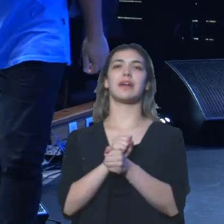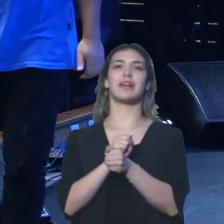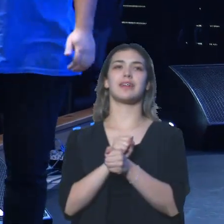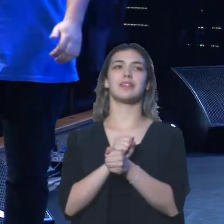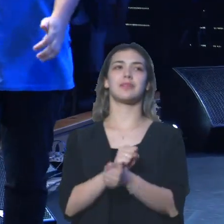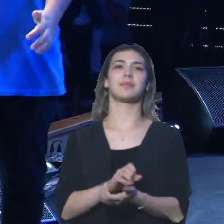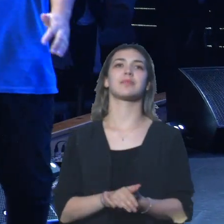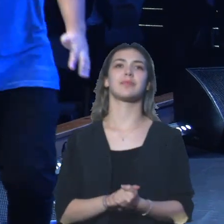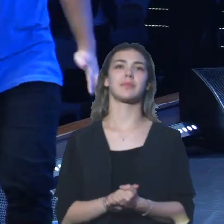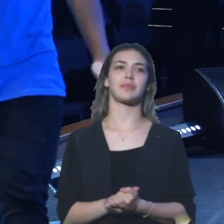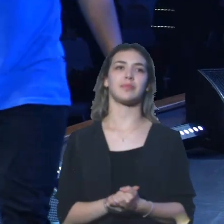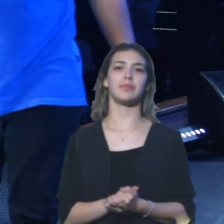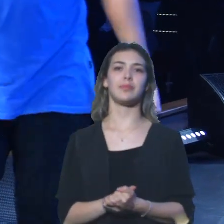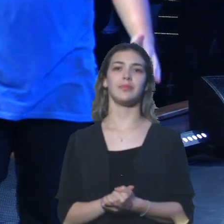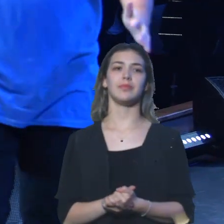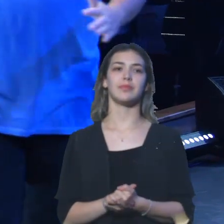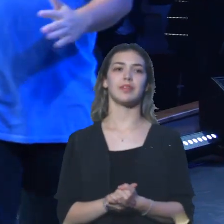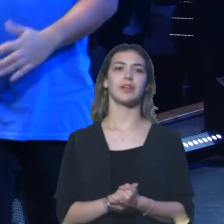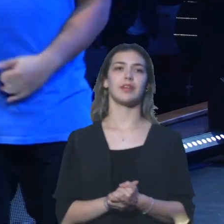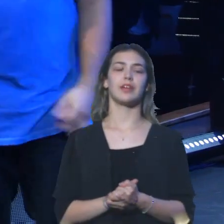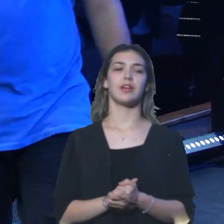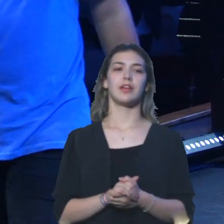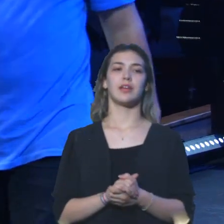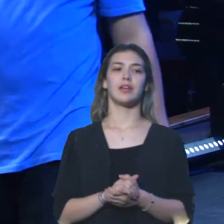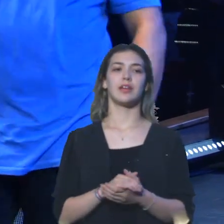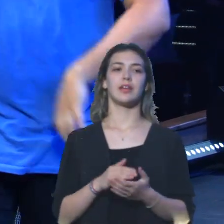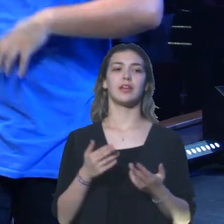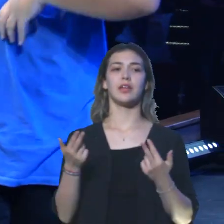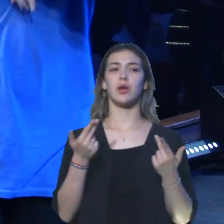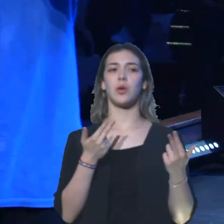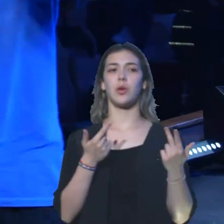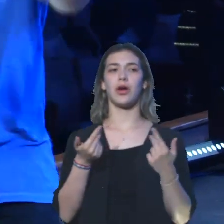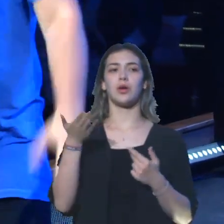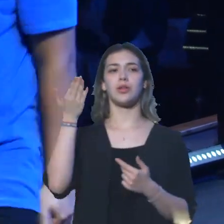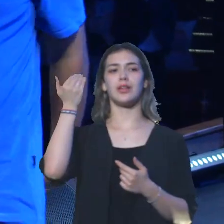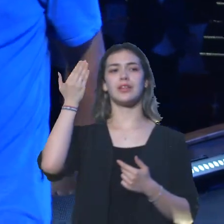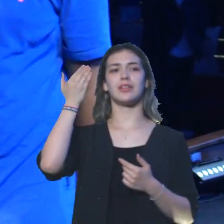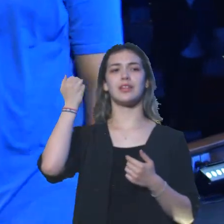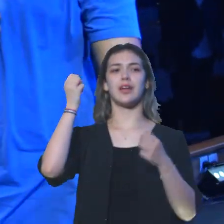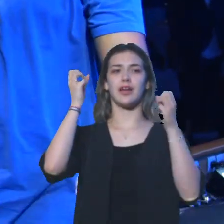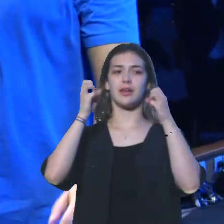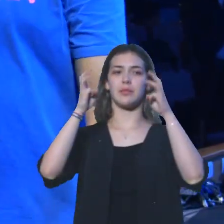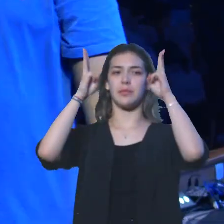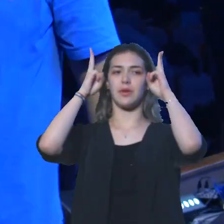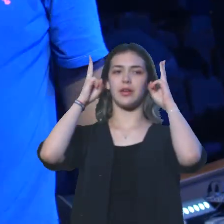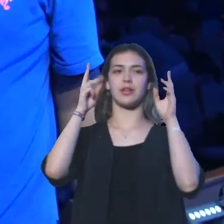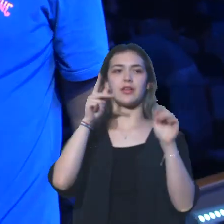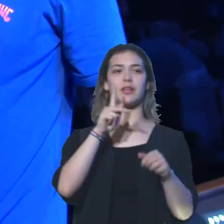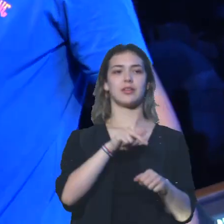Pai, da mesma maneira que Moisés feriu uma rocha e saiu água dela, Deus,